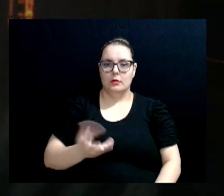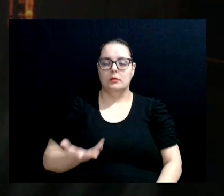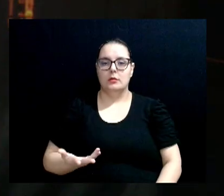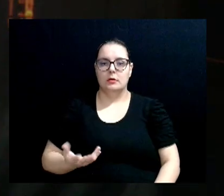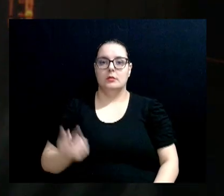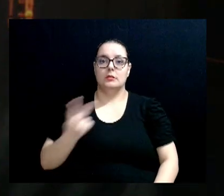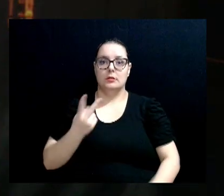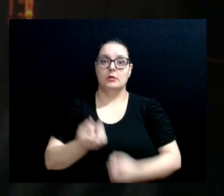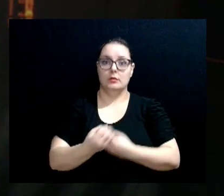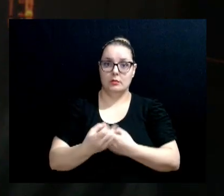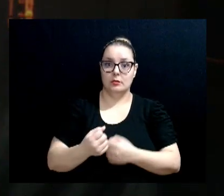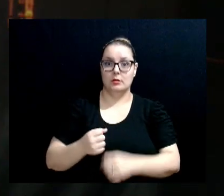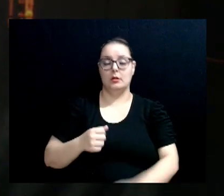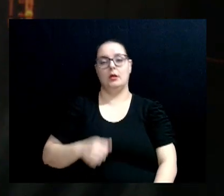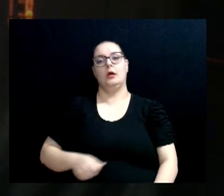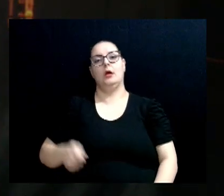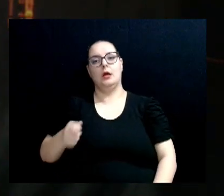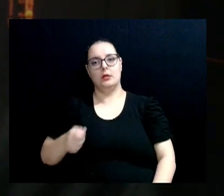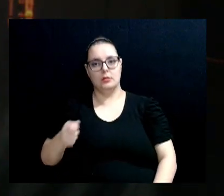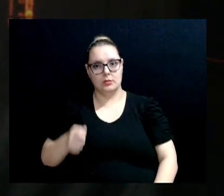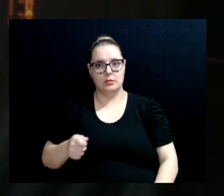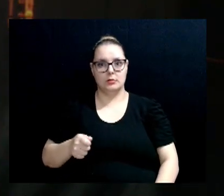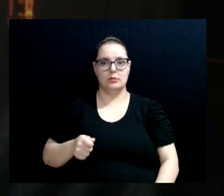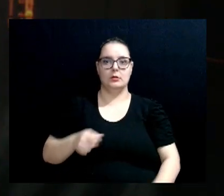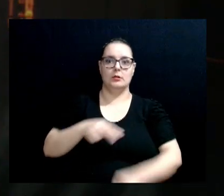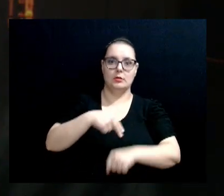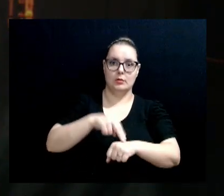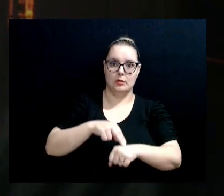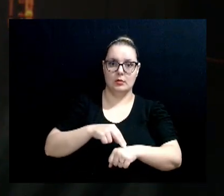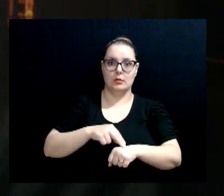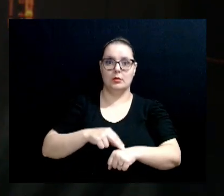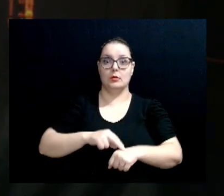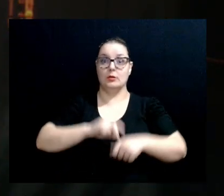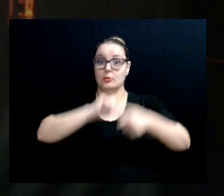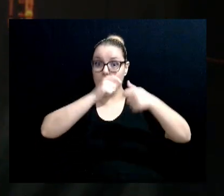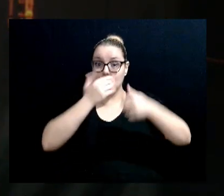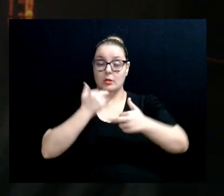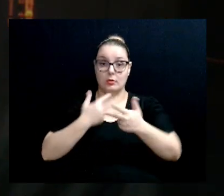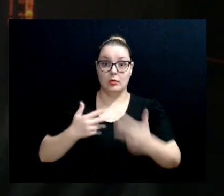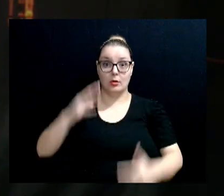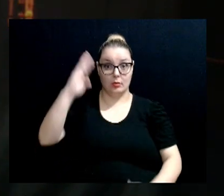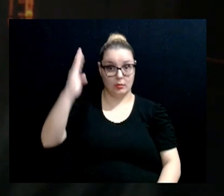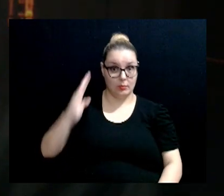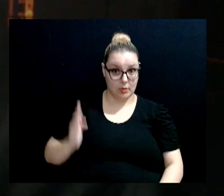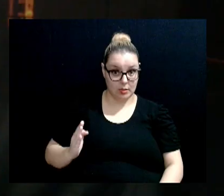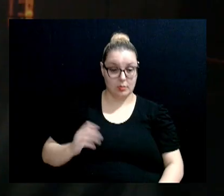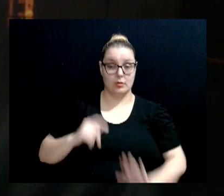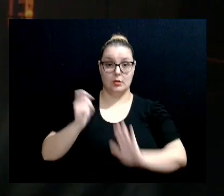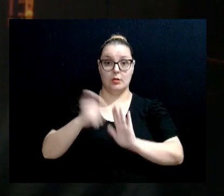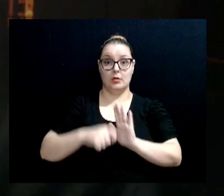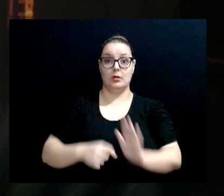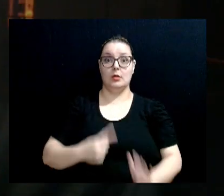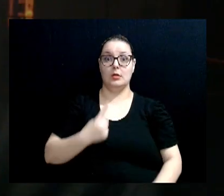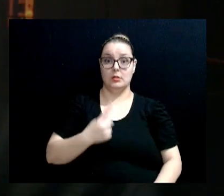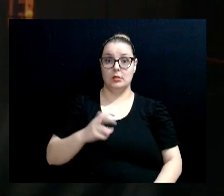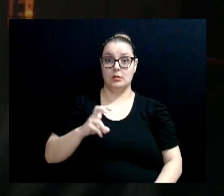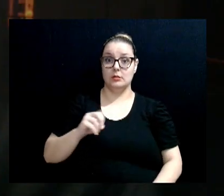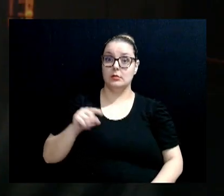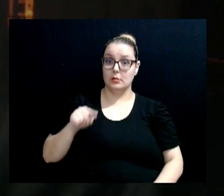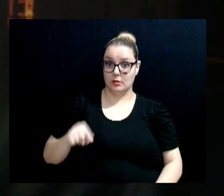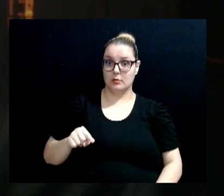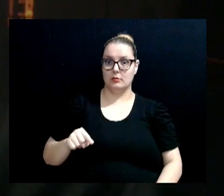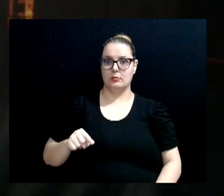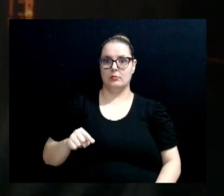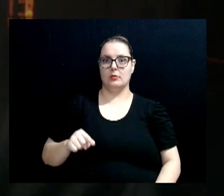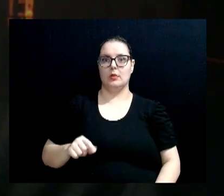Associação Nacional de Atenção aos Transtornos Alimentares, o Brasil registra mais de 150 mil casos de anorexia